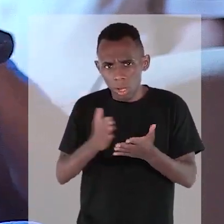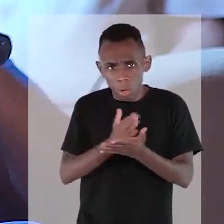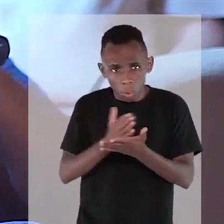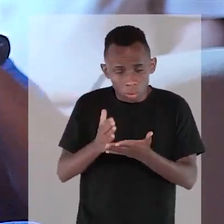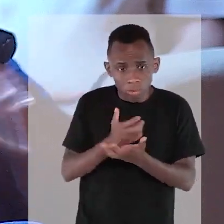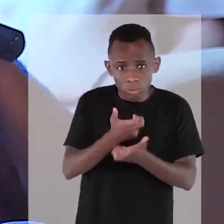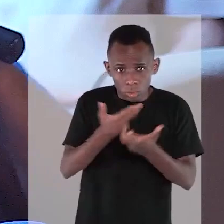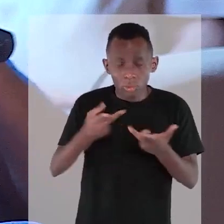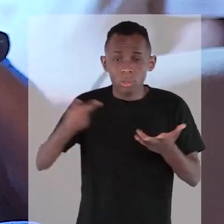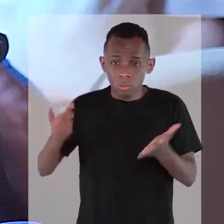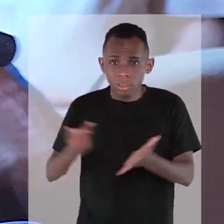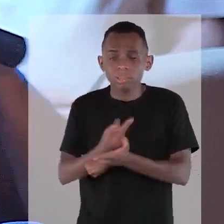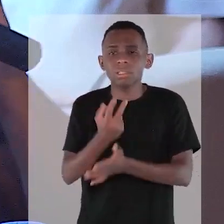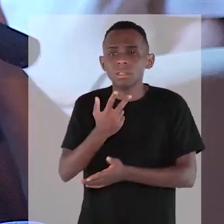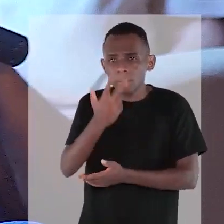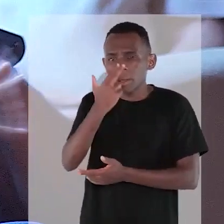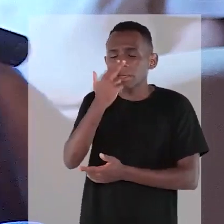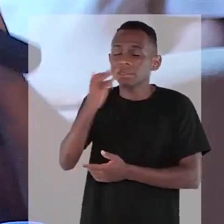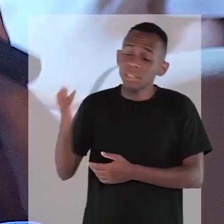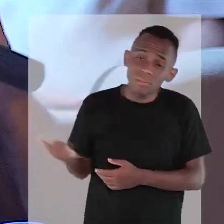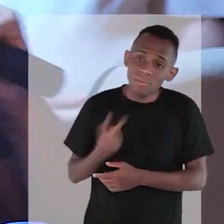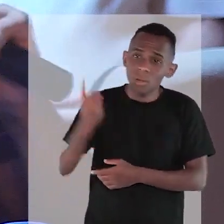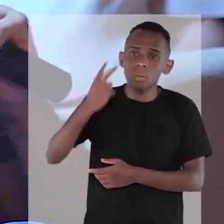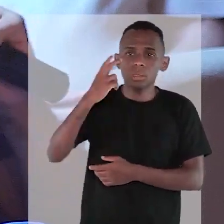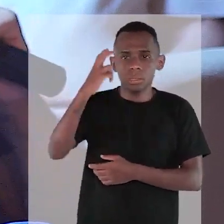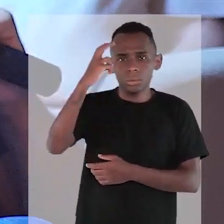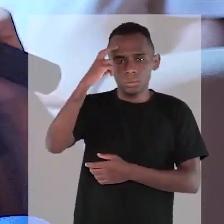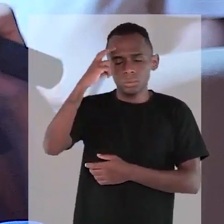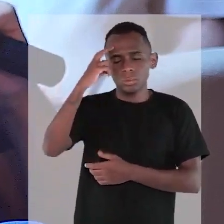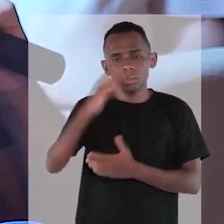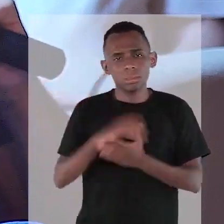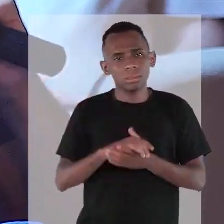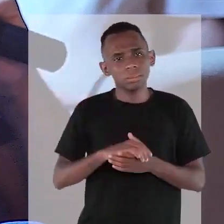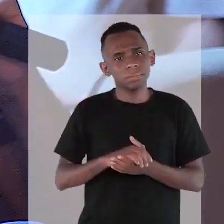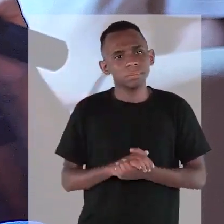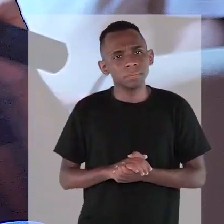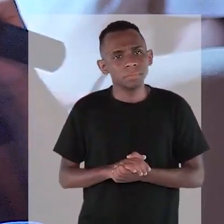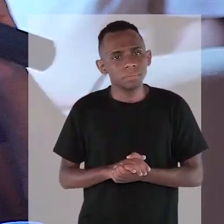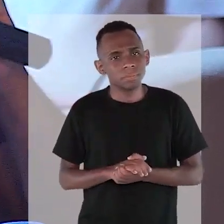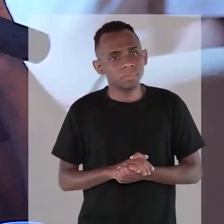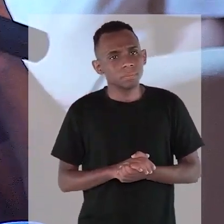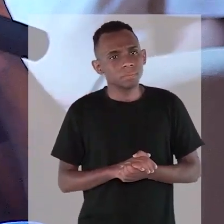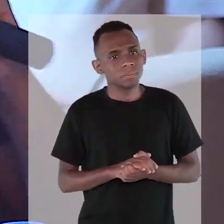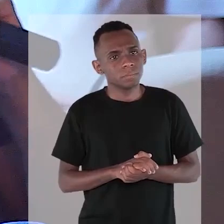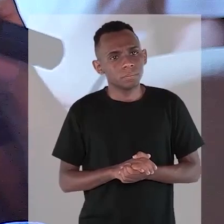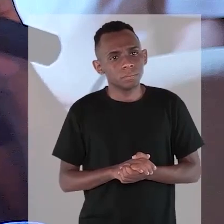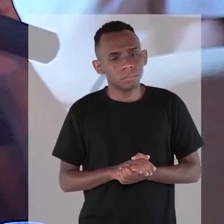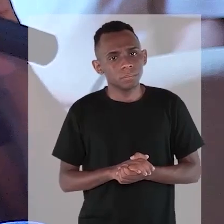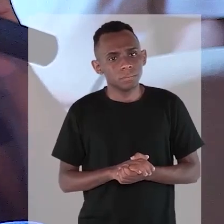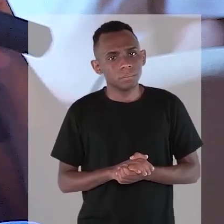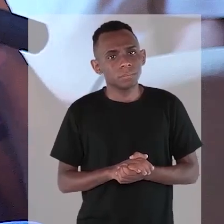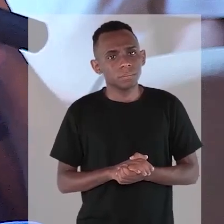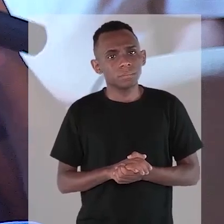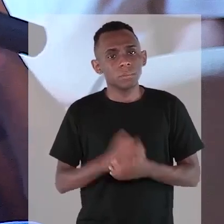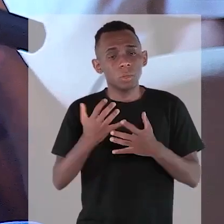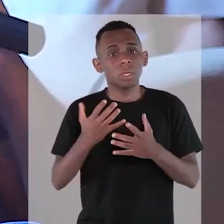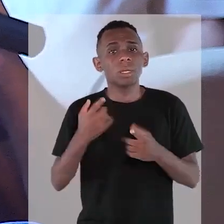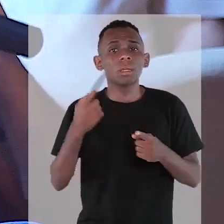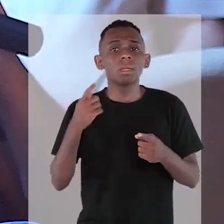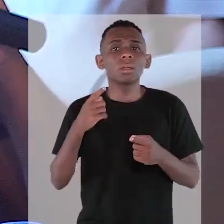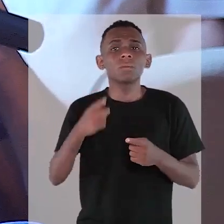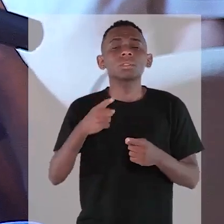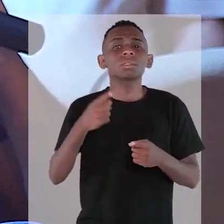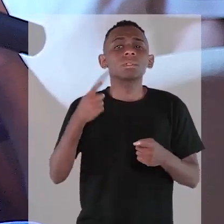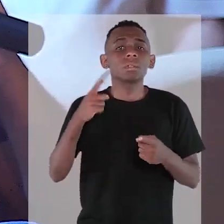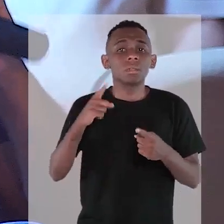está vivo, fica nesse, sei lá, essa coisa estranha. E aí me provocou muito, eu queria saber por que você acha, essa